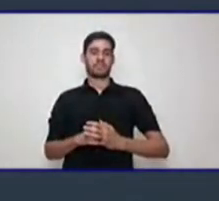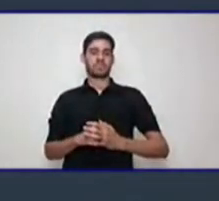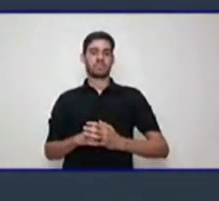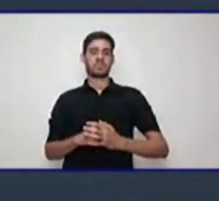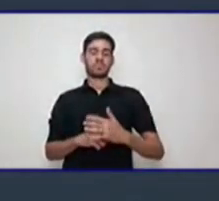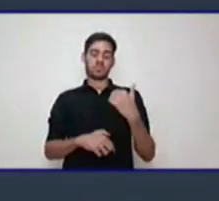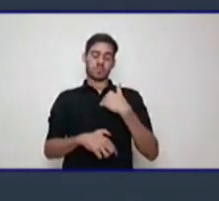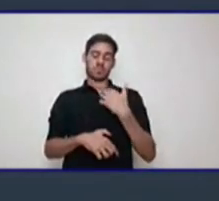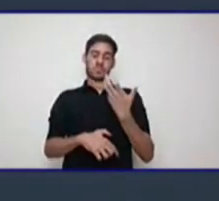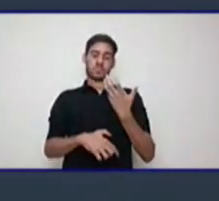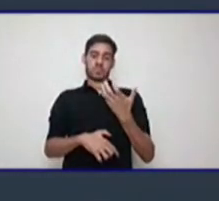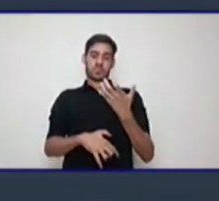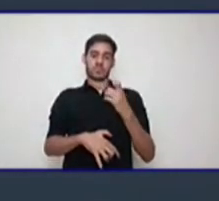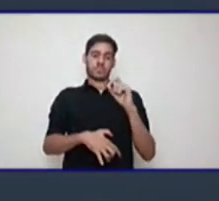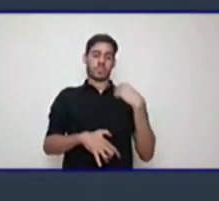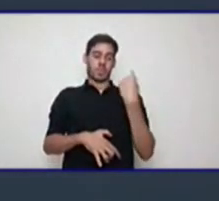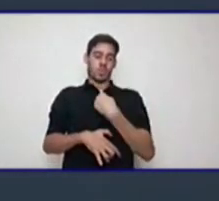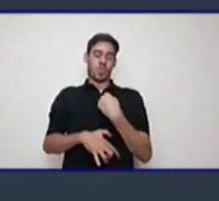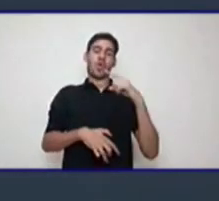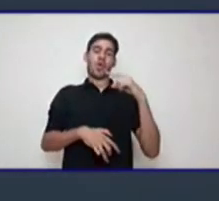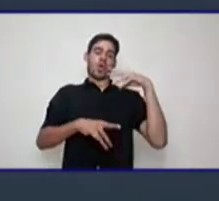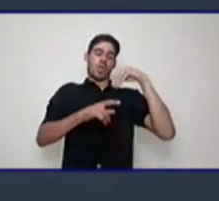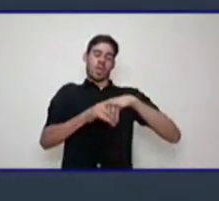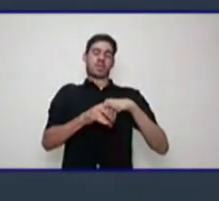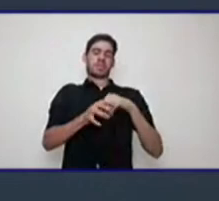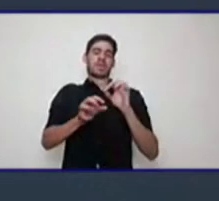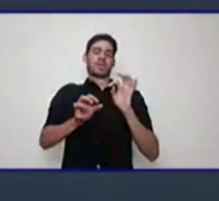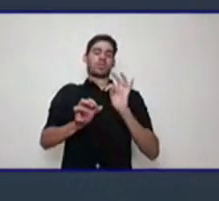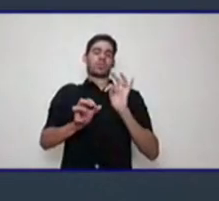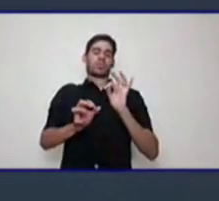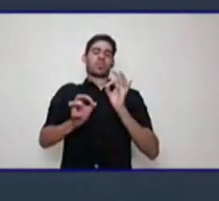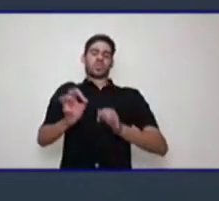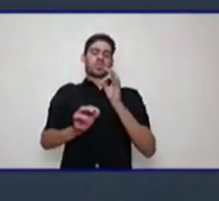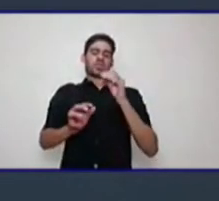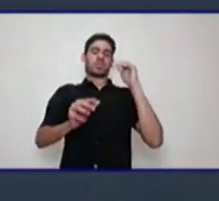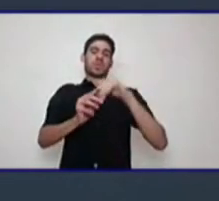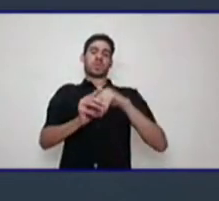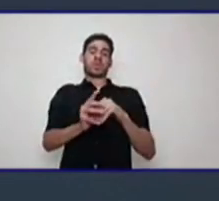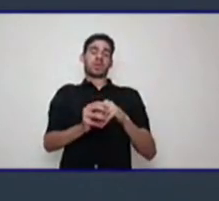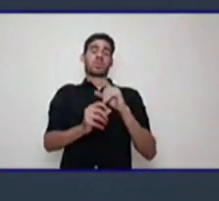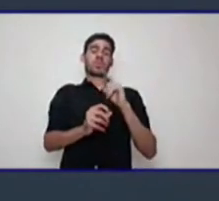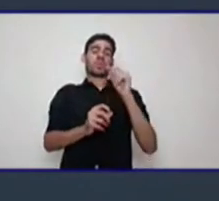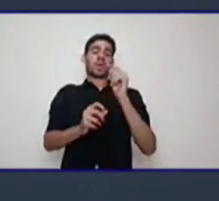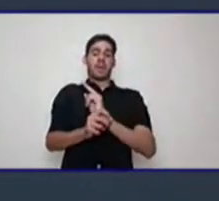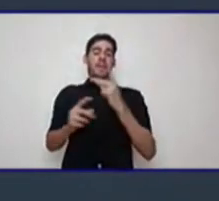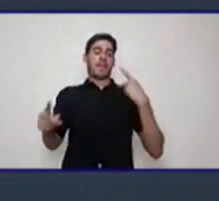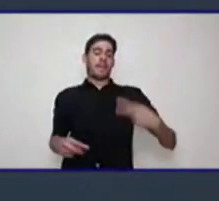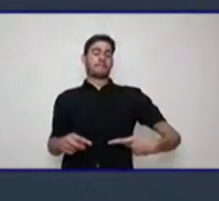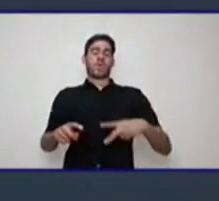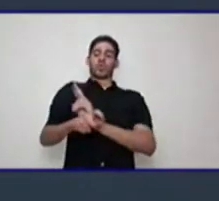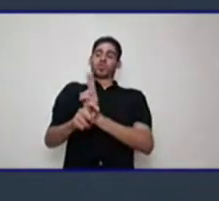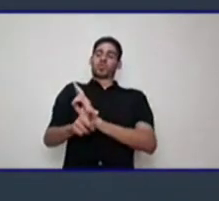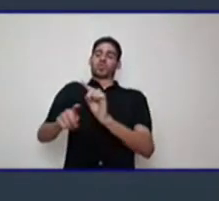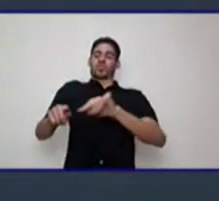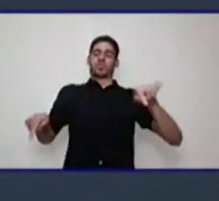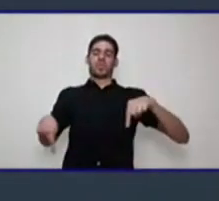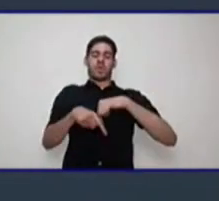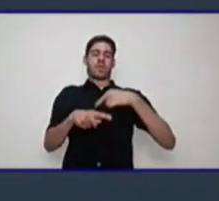eu temo que nós estejamos trazendo para a justiça eleitoral uma postura de fiscal do salão, no